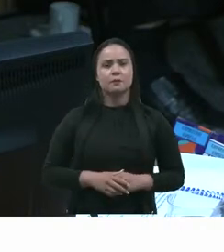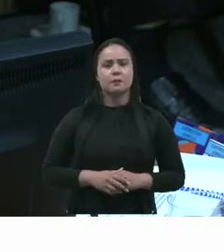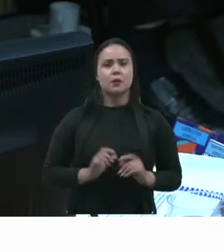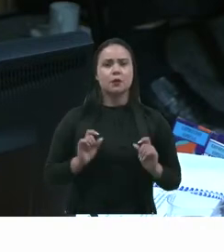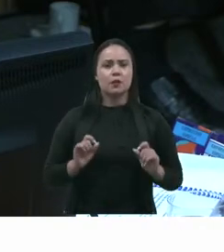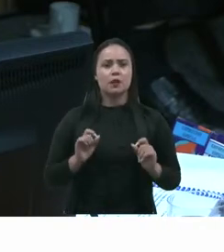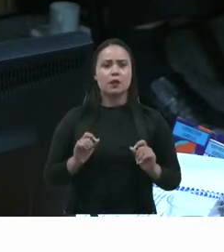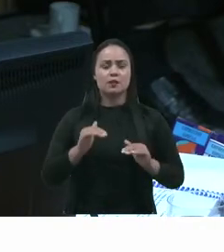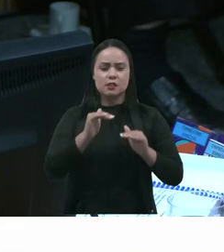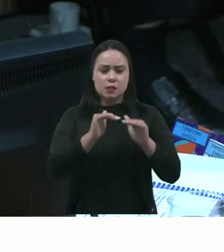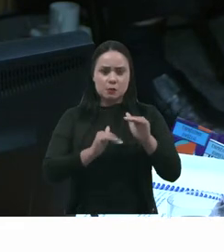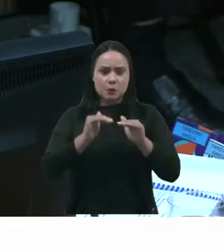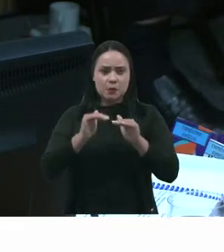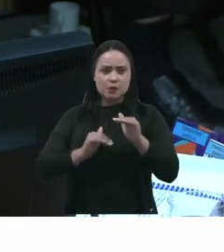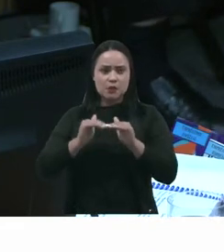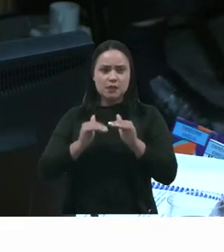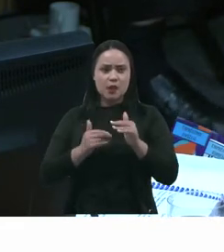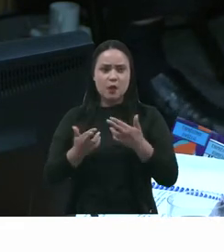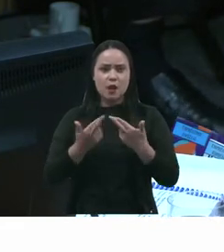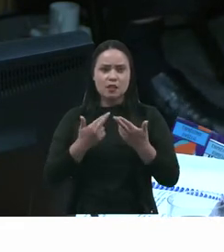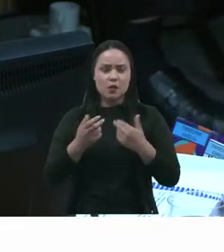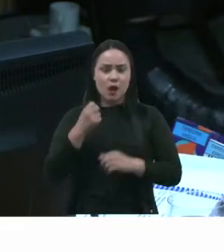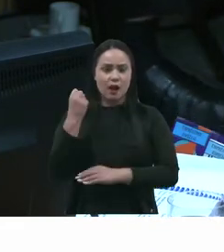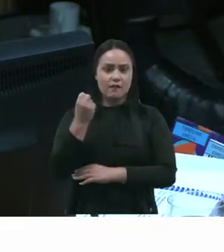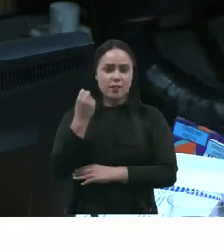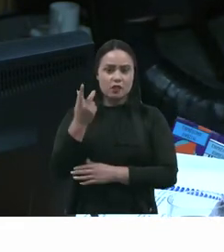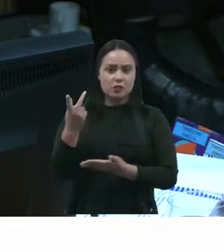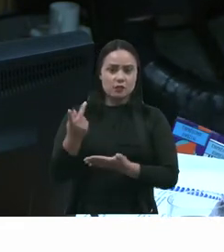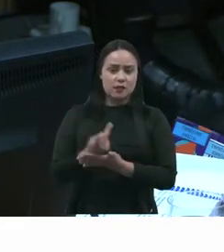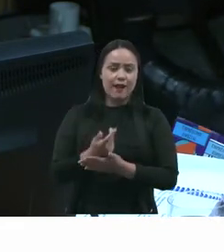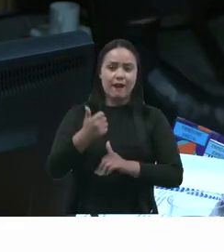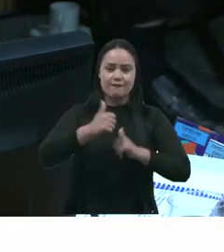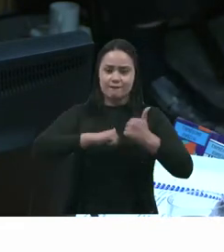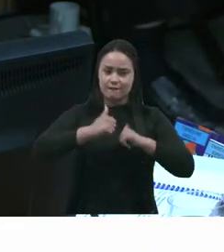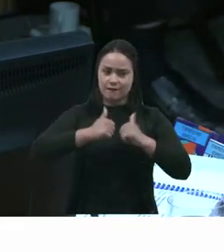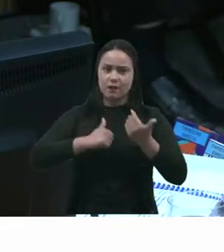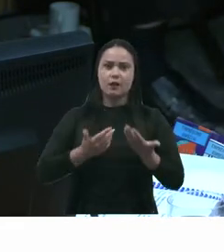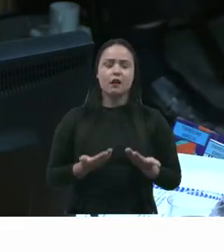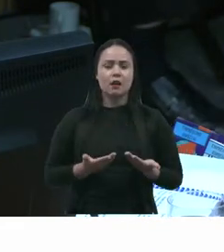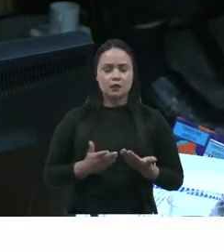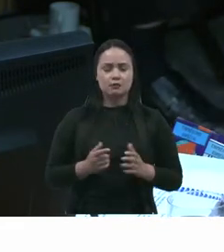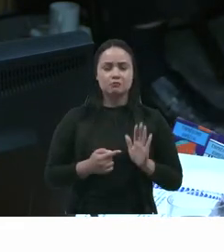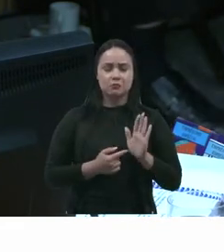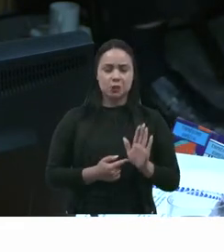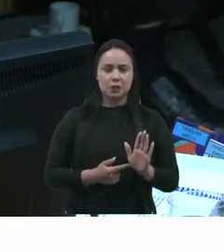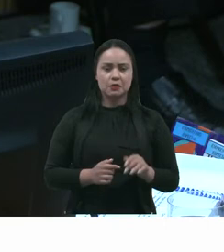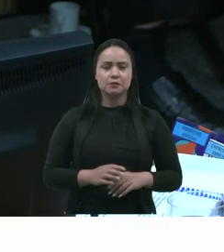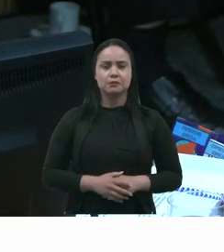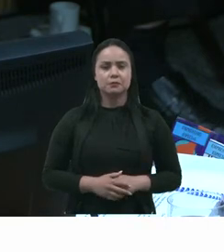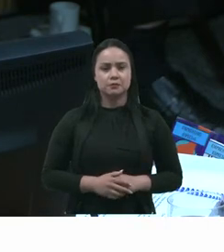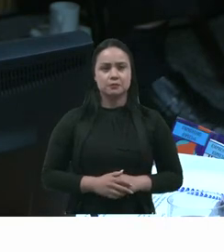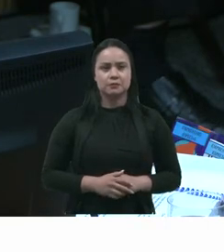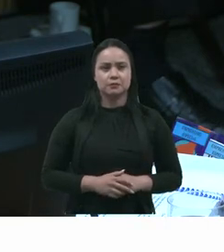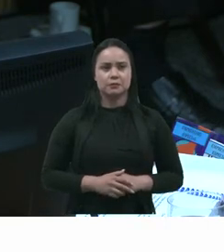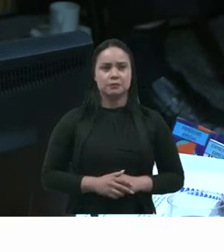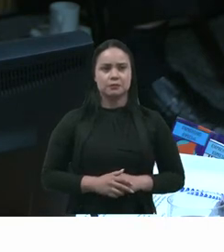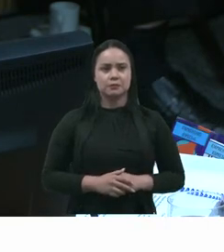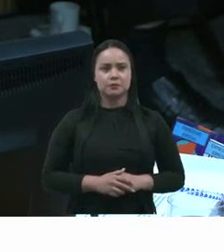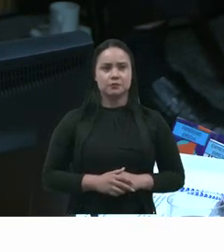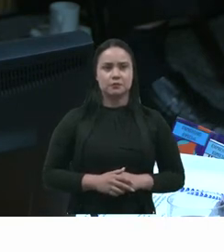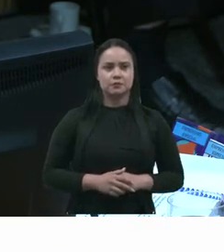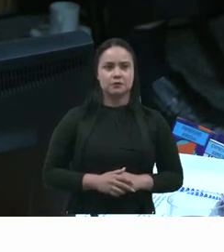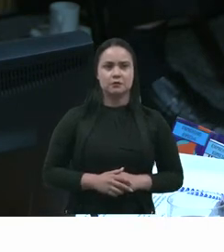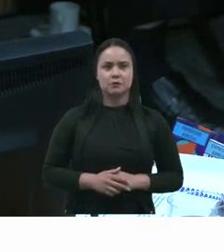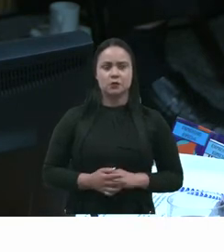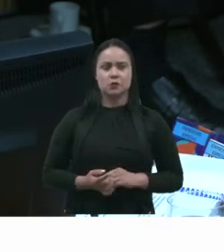sendo desproporcional em relação à gravidade dos fatos apurados nos autos, a apropriação